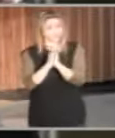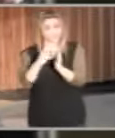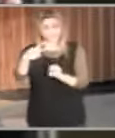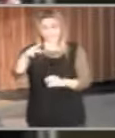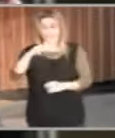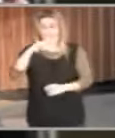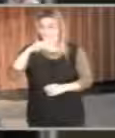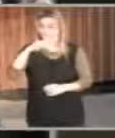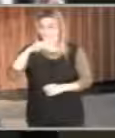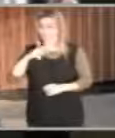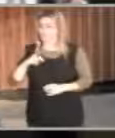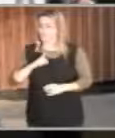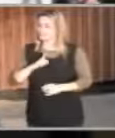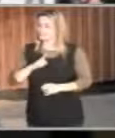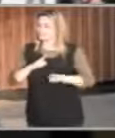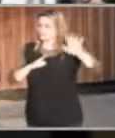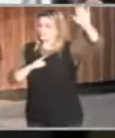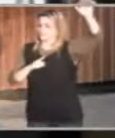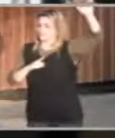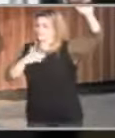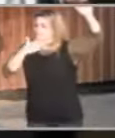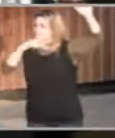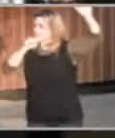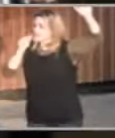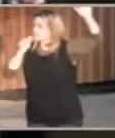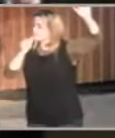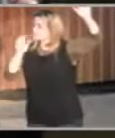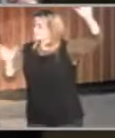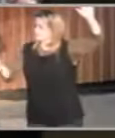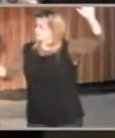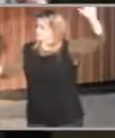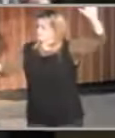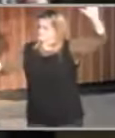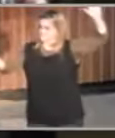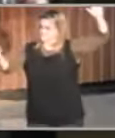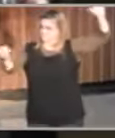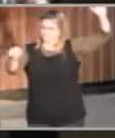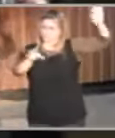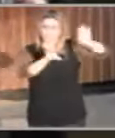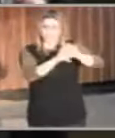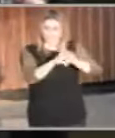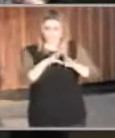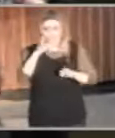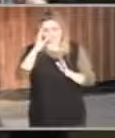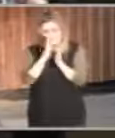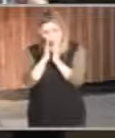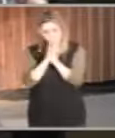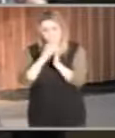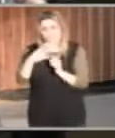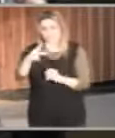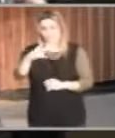quantos aqui são pais levanta a mão quero ver tem muitos pais aqui vamos olhar pelos seus filhos